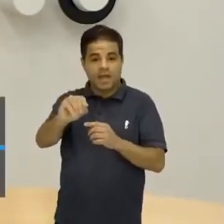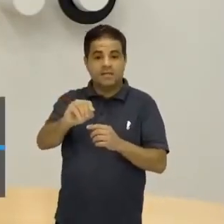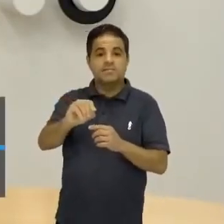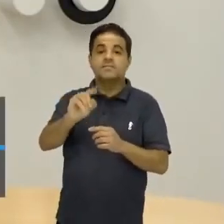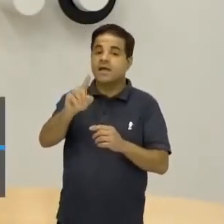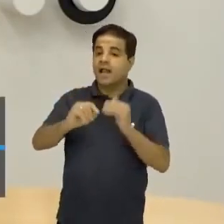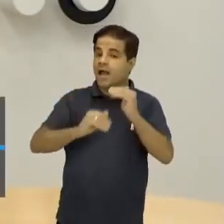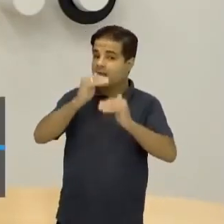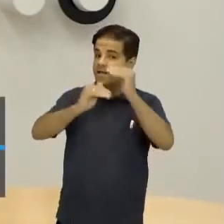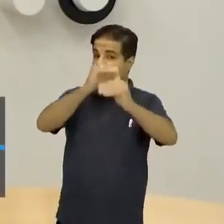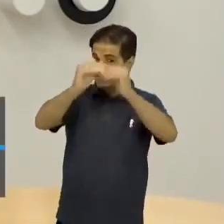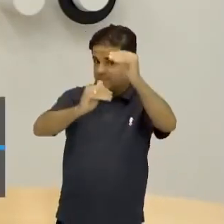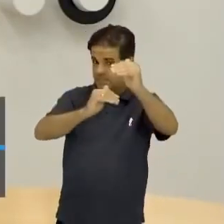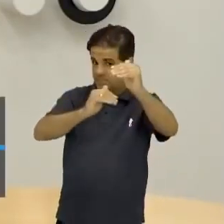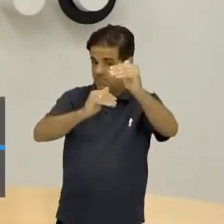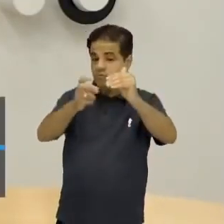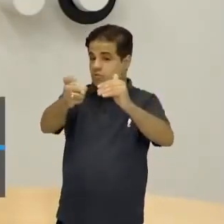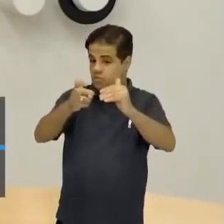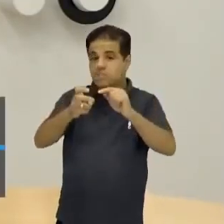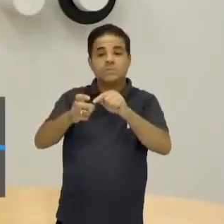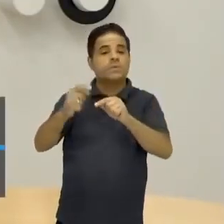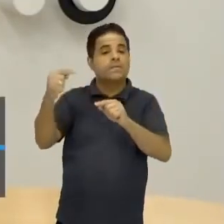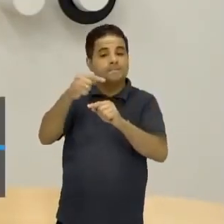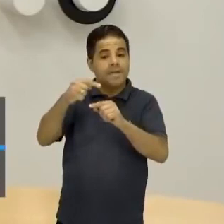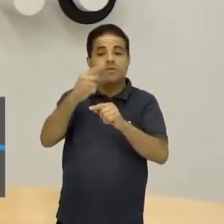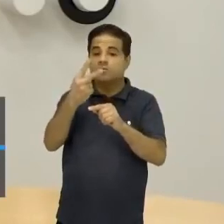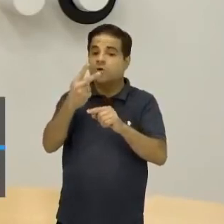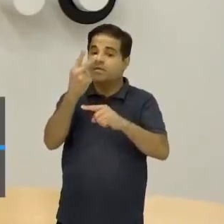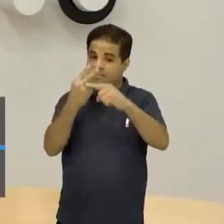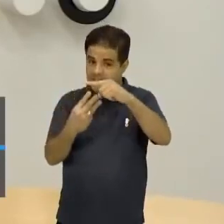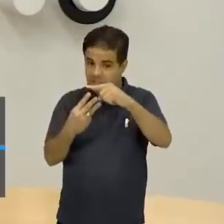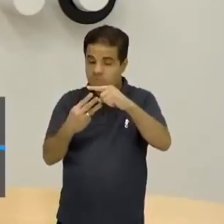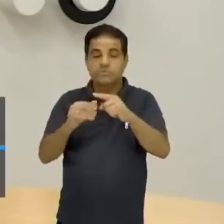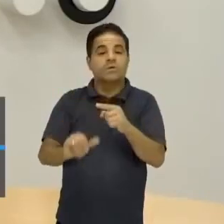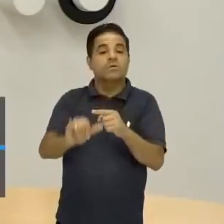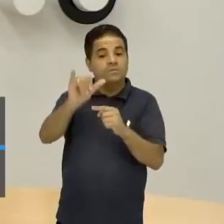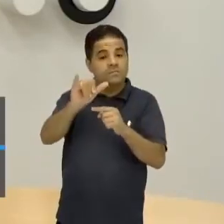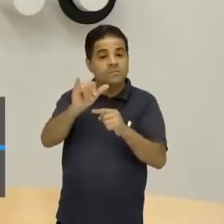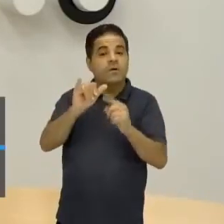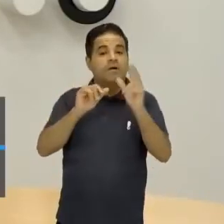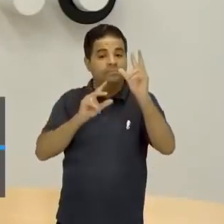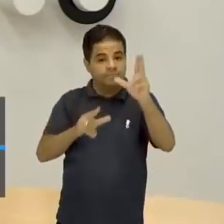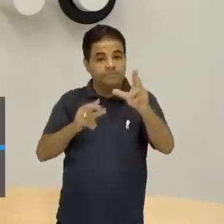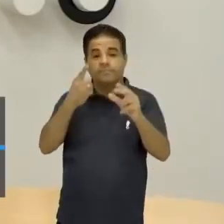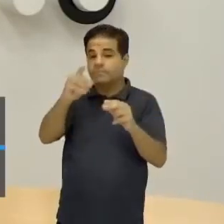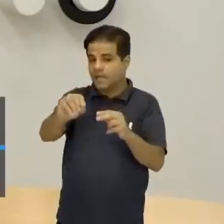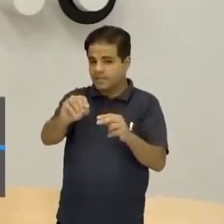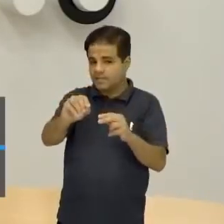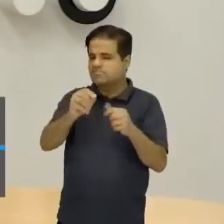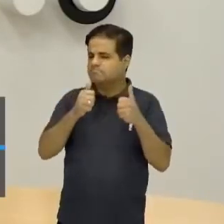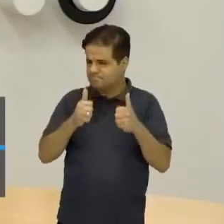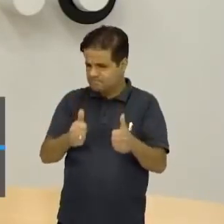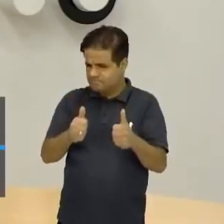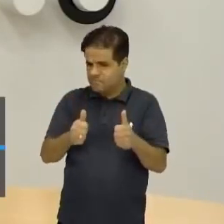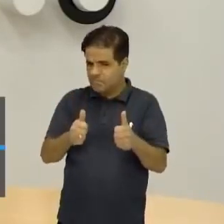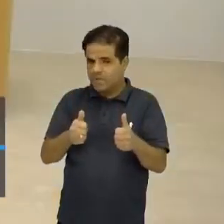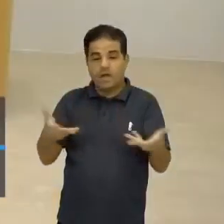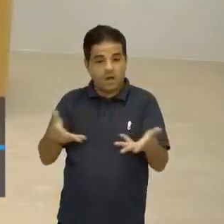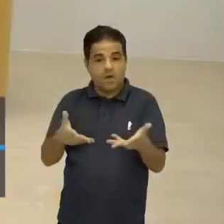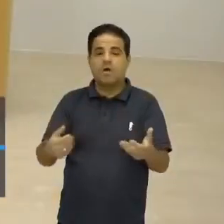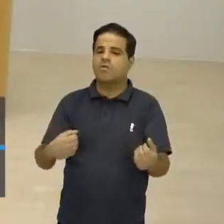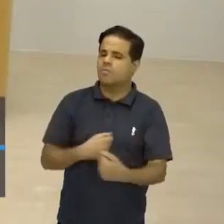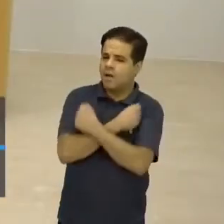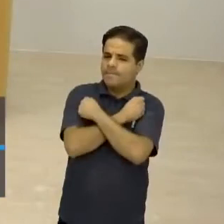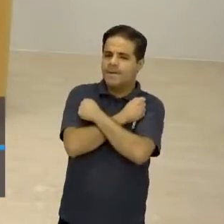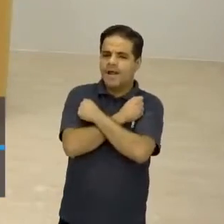é crescente, o X é menos 2/3 e o Y é 10. Muito bem. Então, vai um